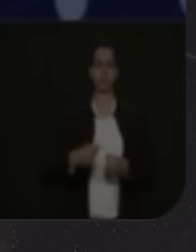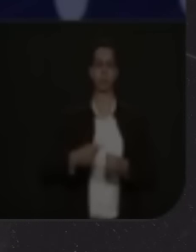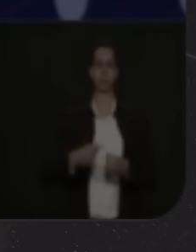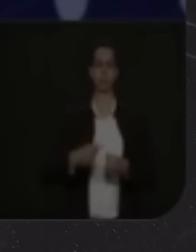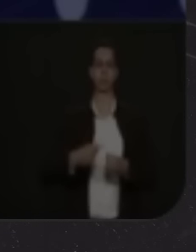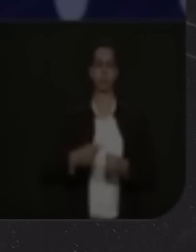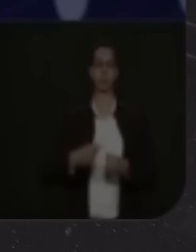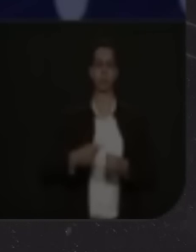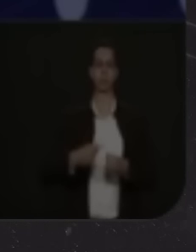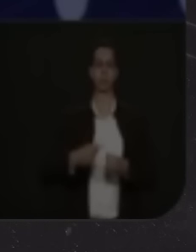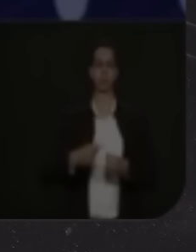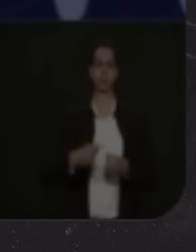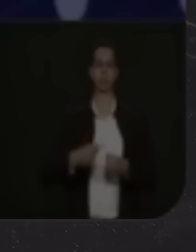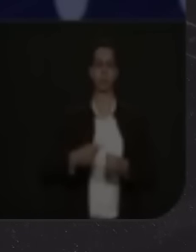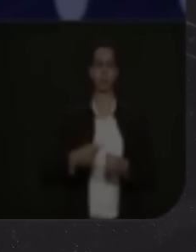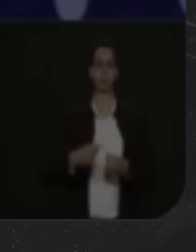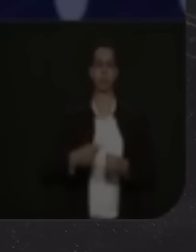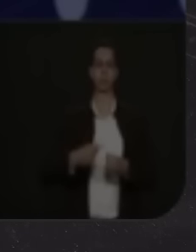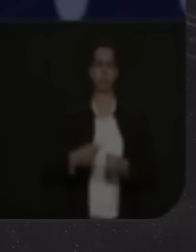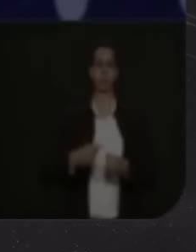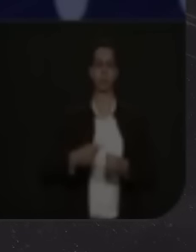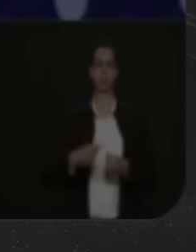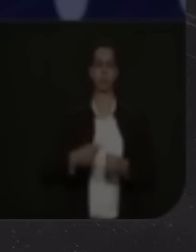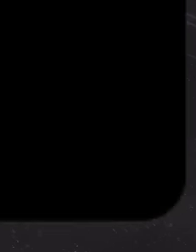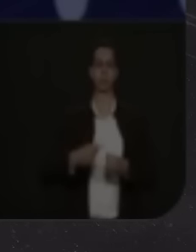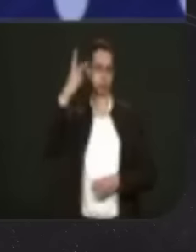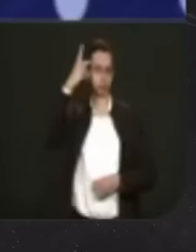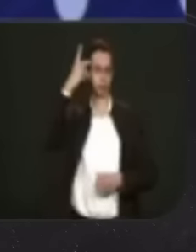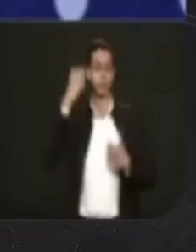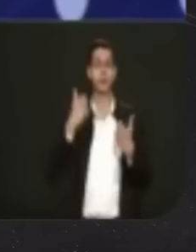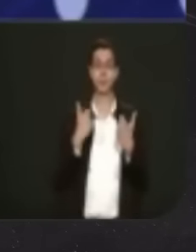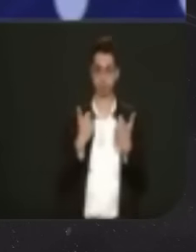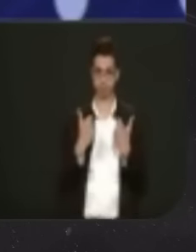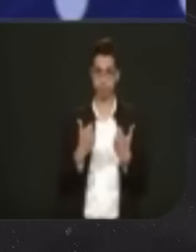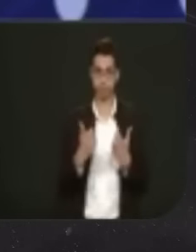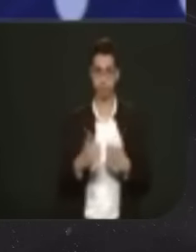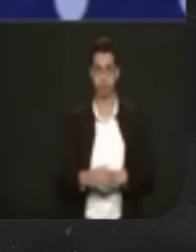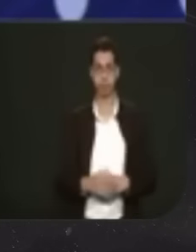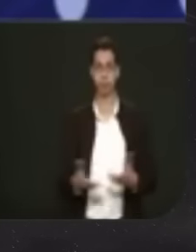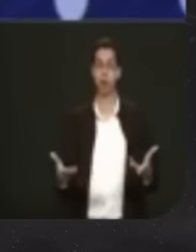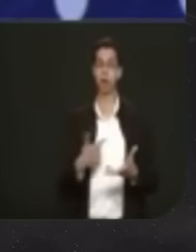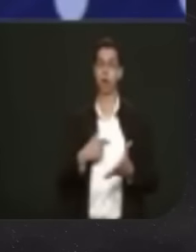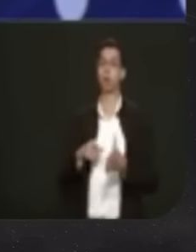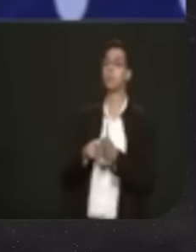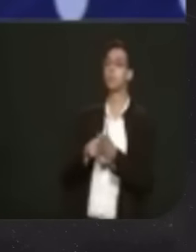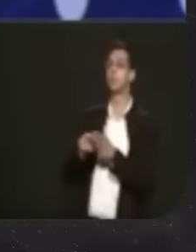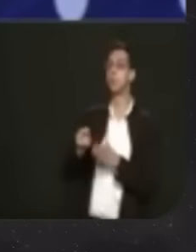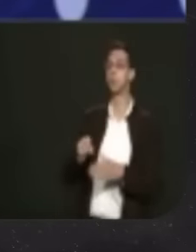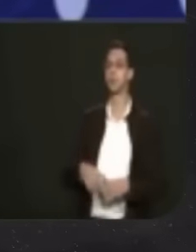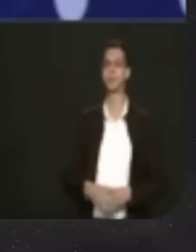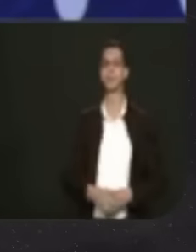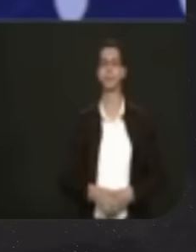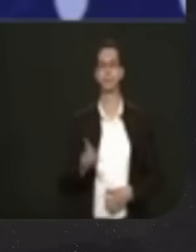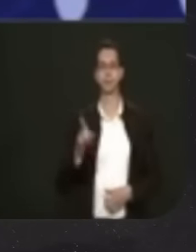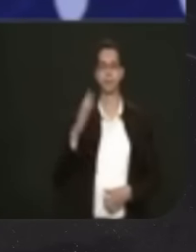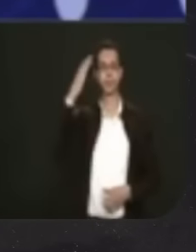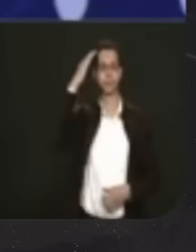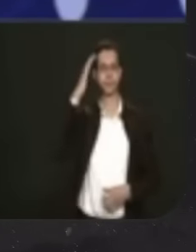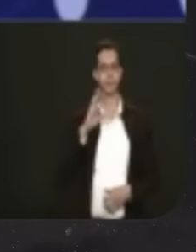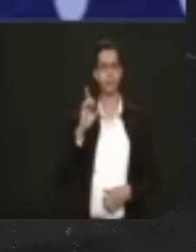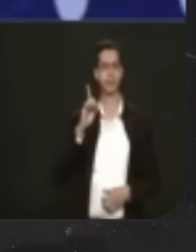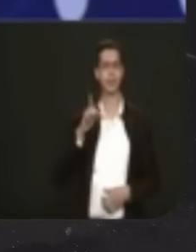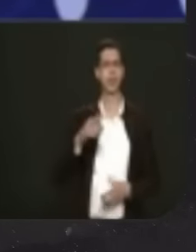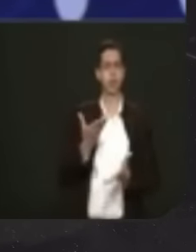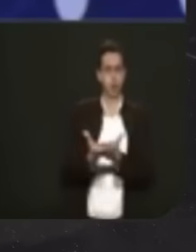benção sim Tai é uma benção Eu não mudi eu só fingi para você você acha que você que estudou em